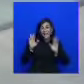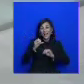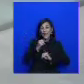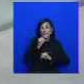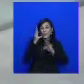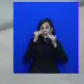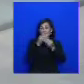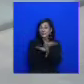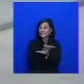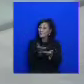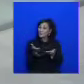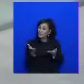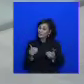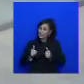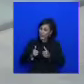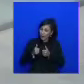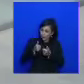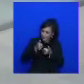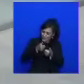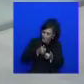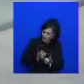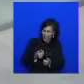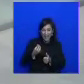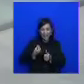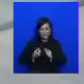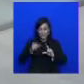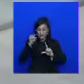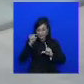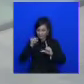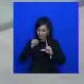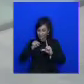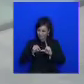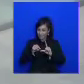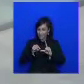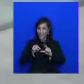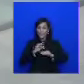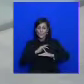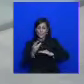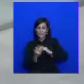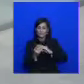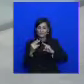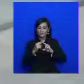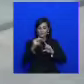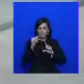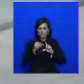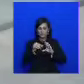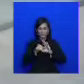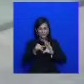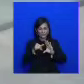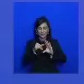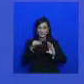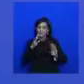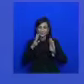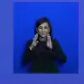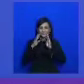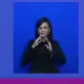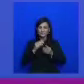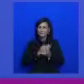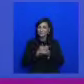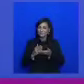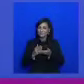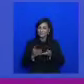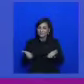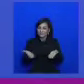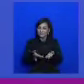Olá, muito boa noite a todos que nos acompanham ao vivo pela Rede TV e pelos perfis do Facebook e do YouTube da Caixa e da Rede TV. Está no